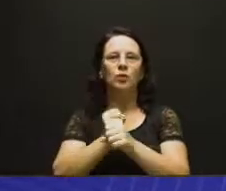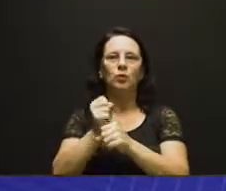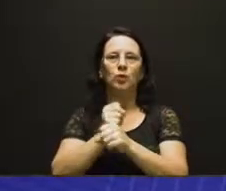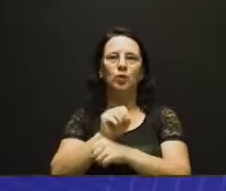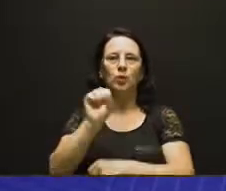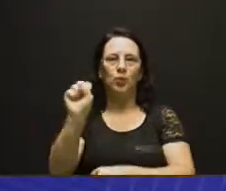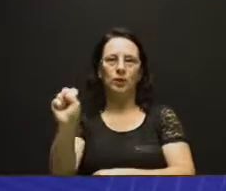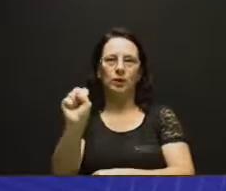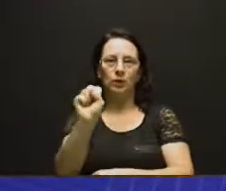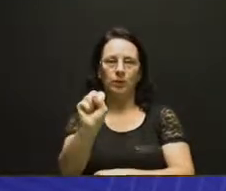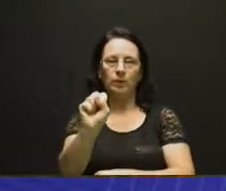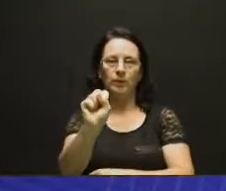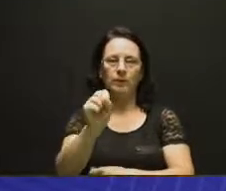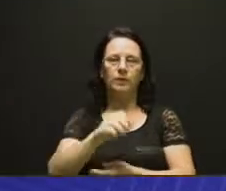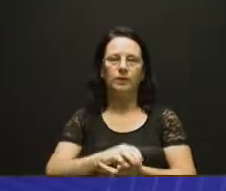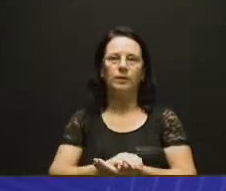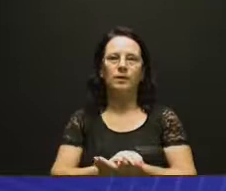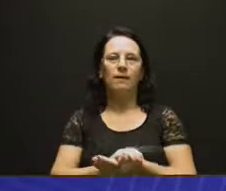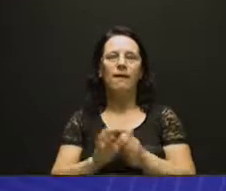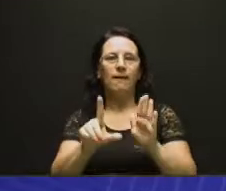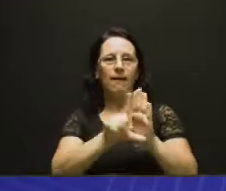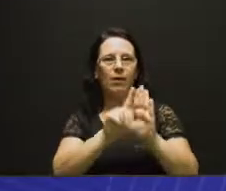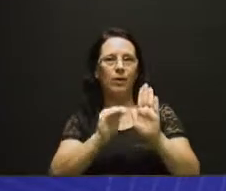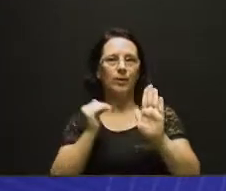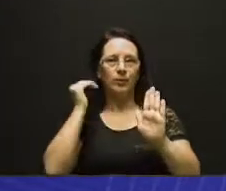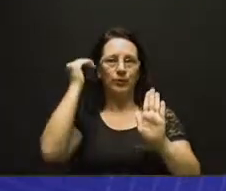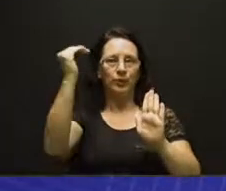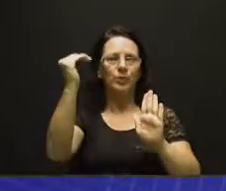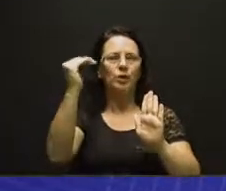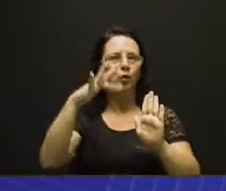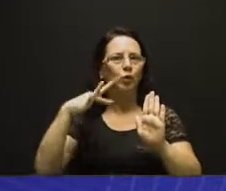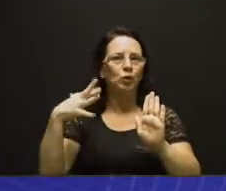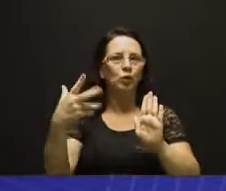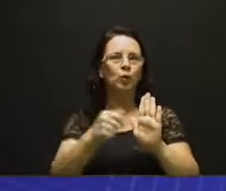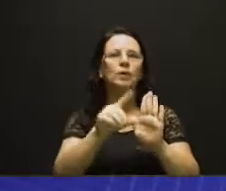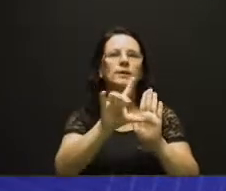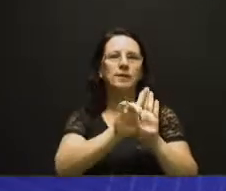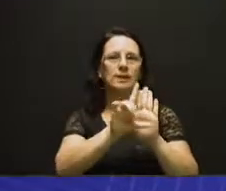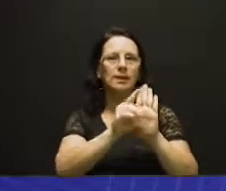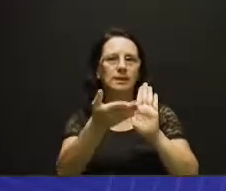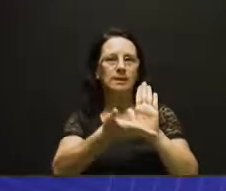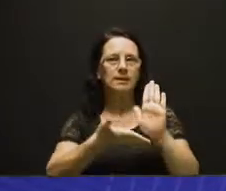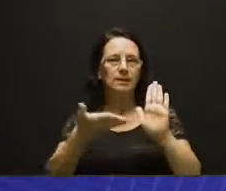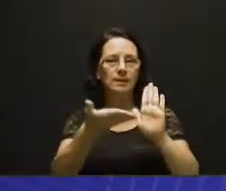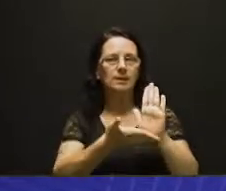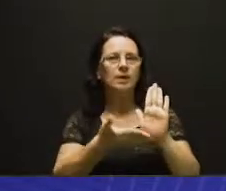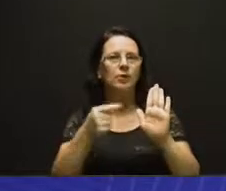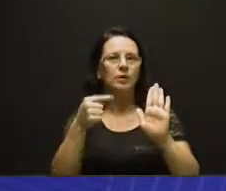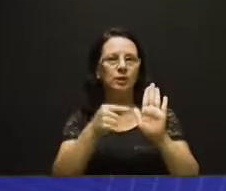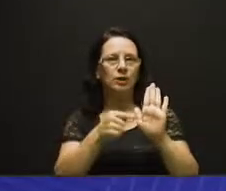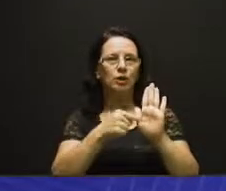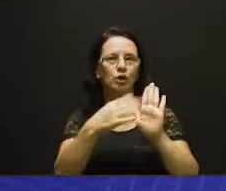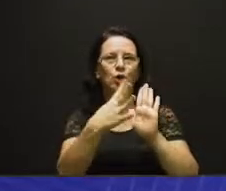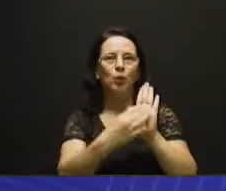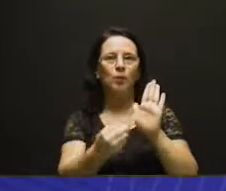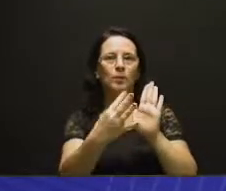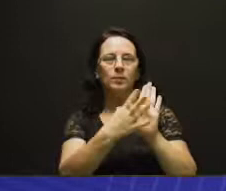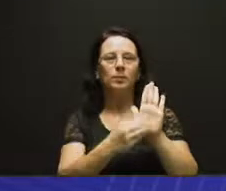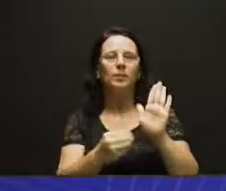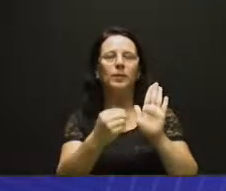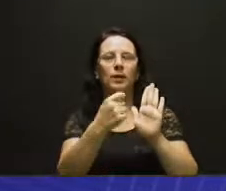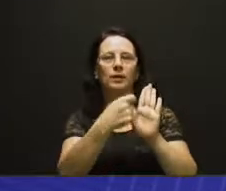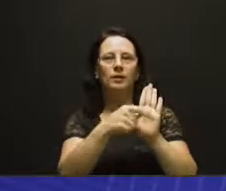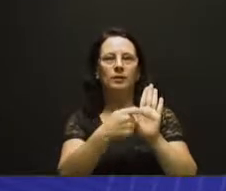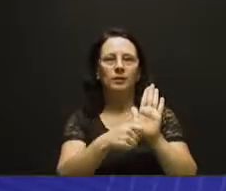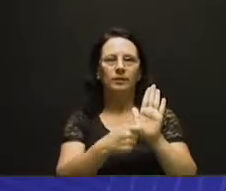maior a nossa lei soberana e pela qual sobre a qual todas as outras leis se basear ão e copiaram redações pra